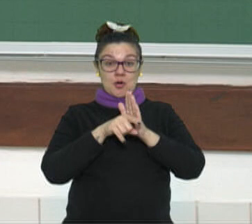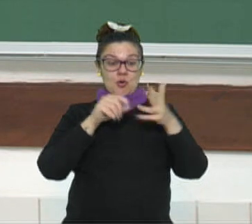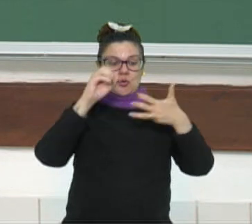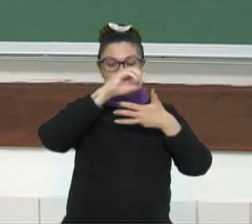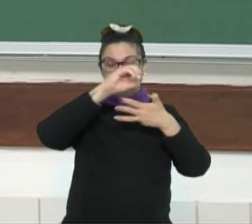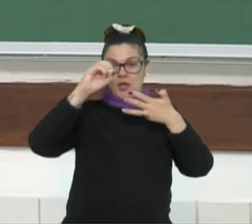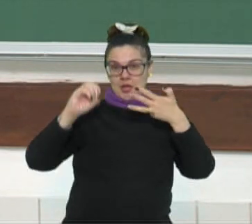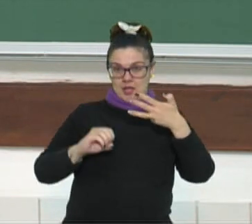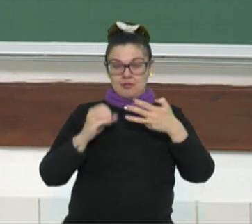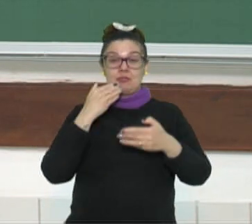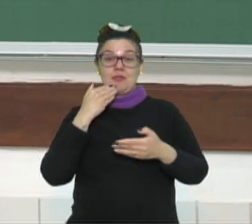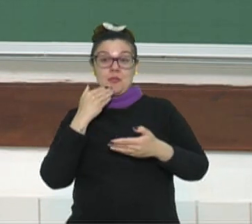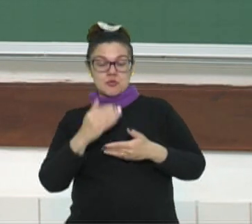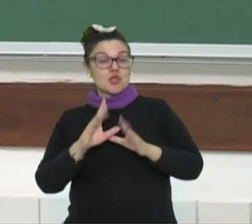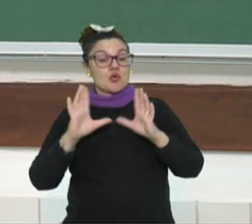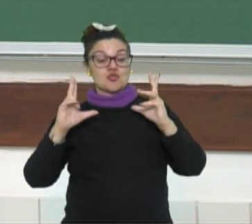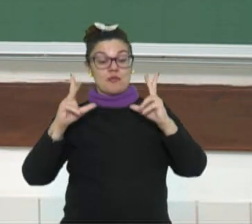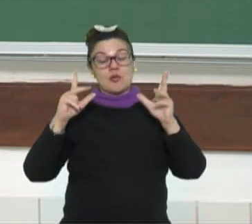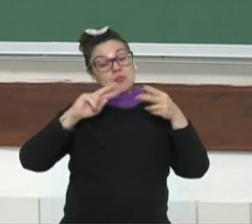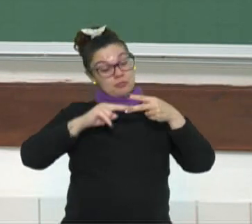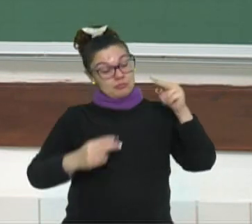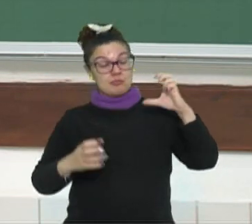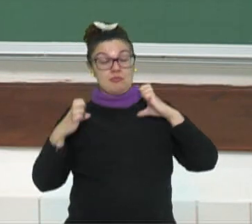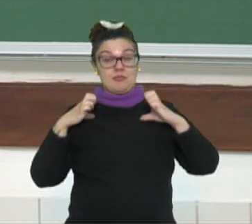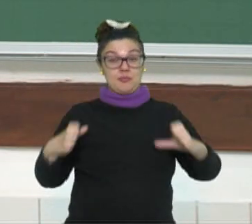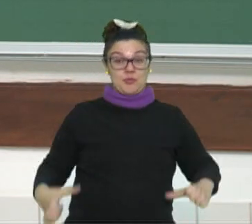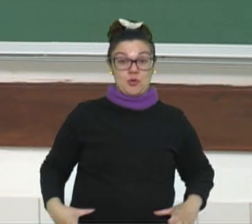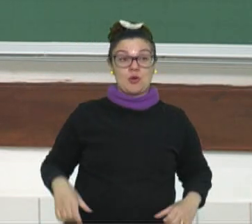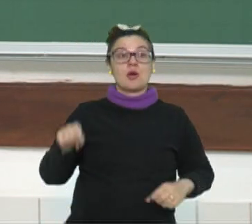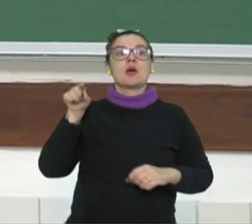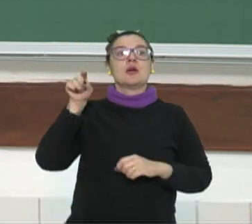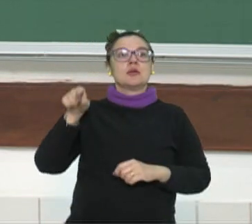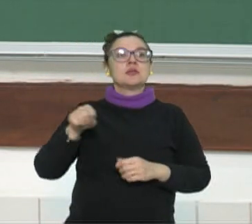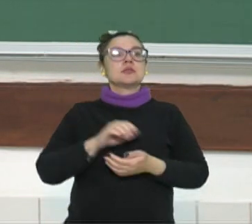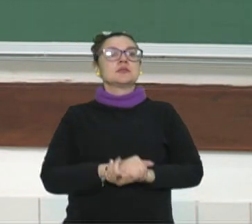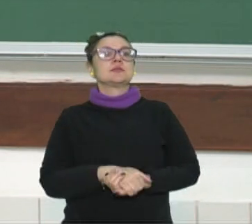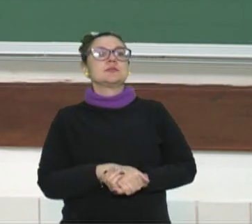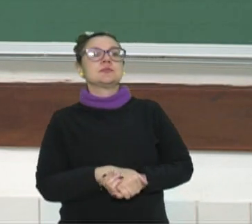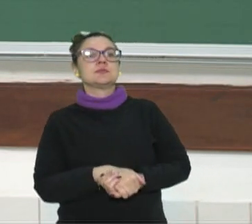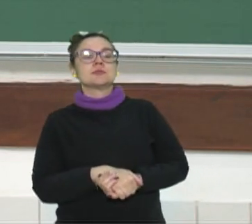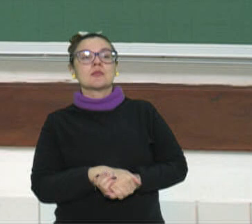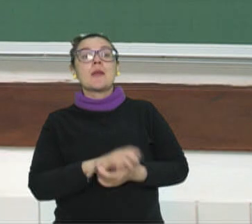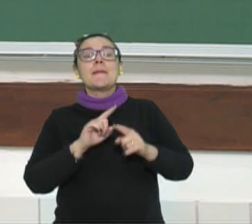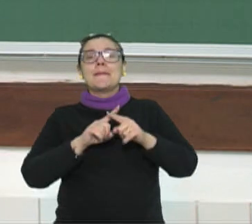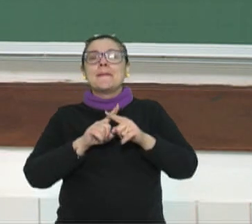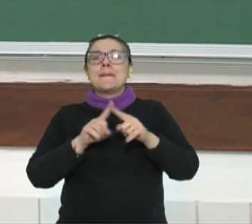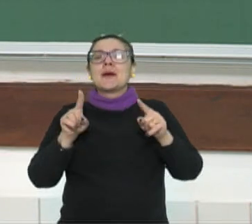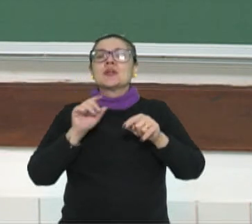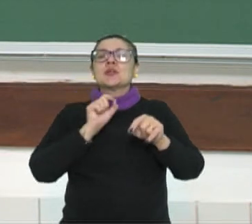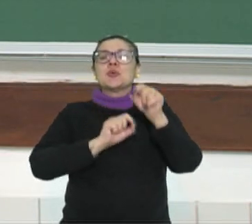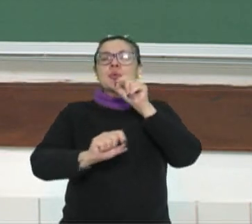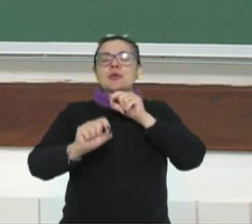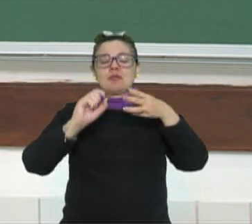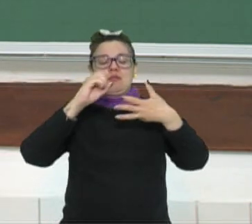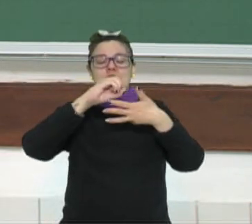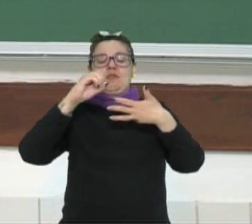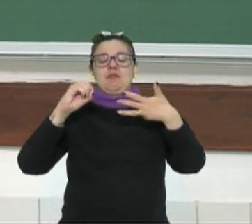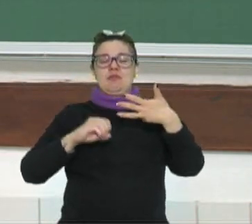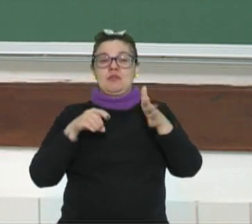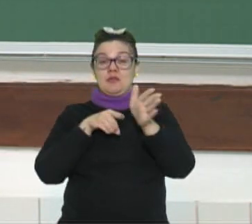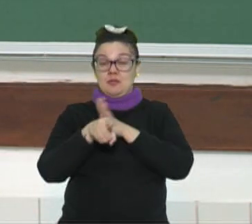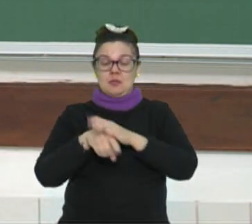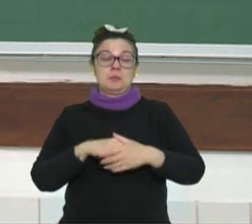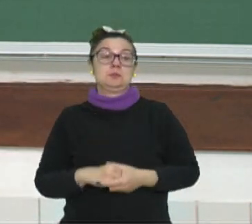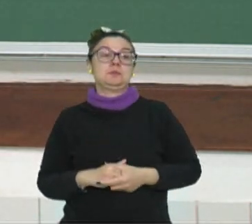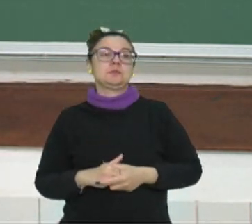não a questão somente da bioética aqui, que o Zavos colocou com a clonagem humana, mas o que o Enem está te perguntando.